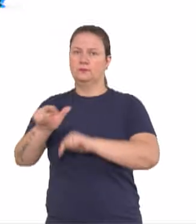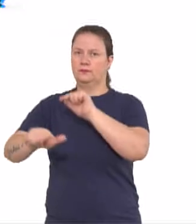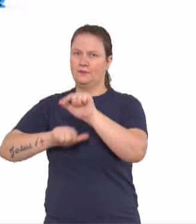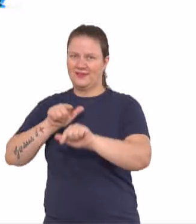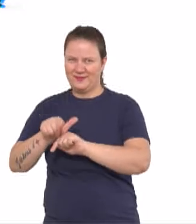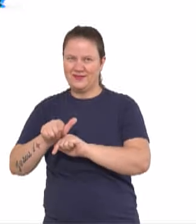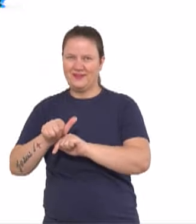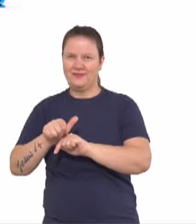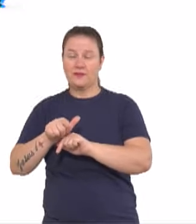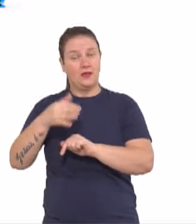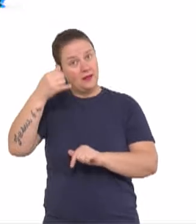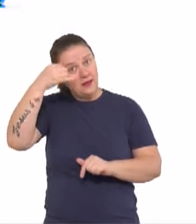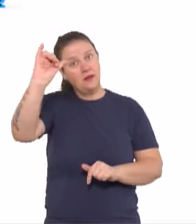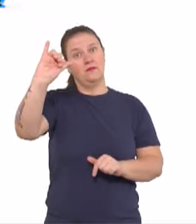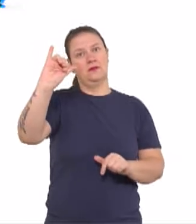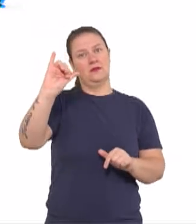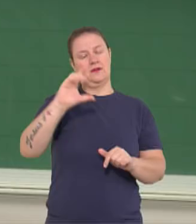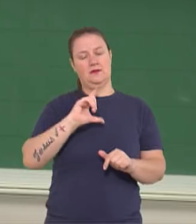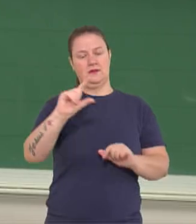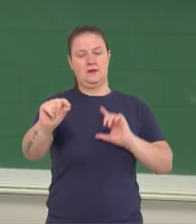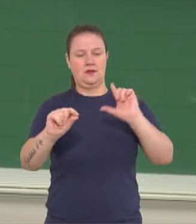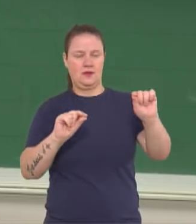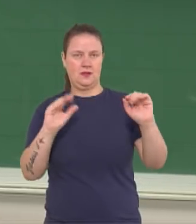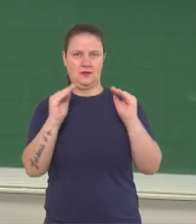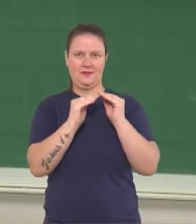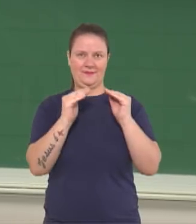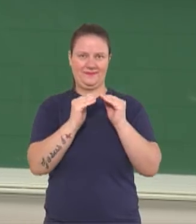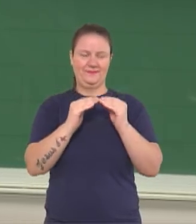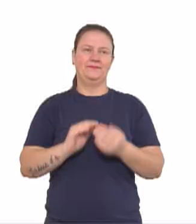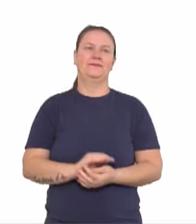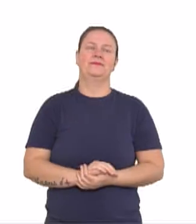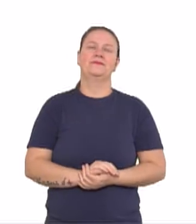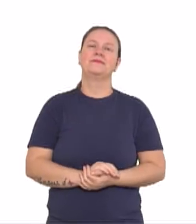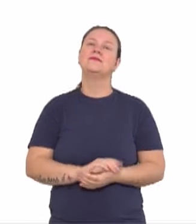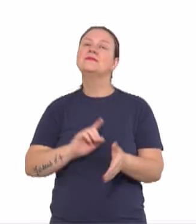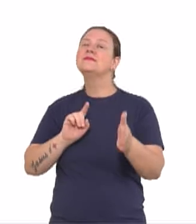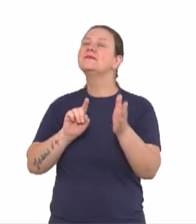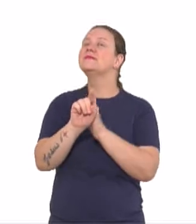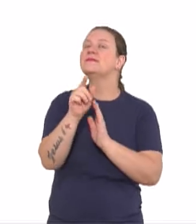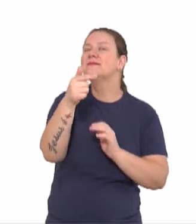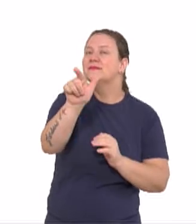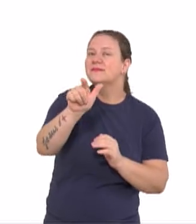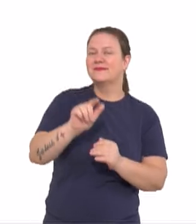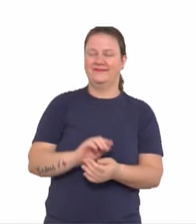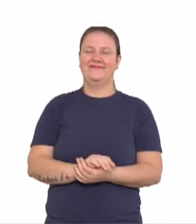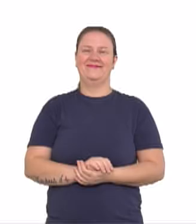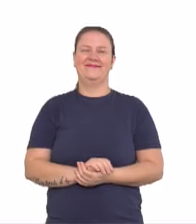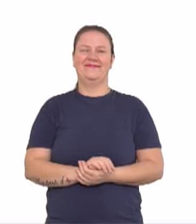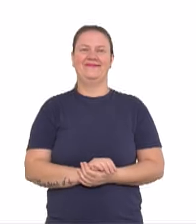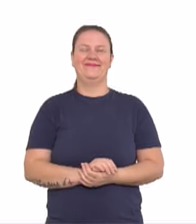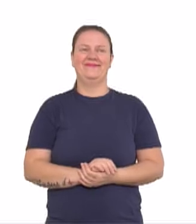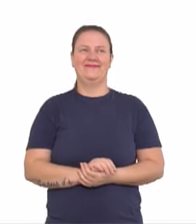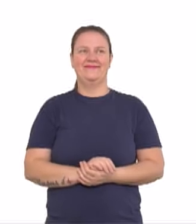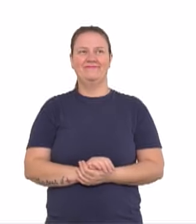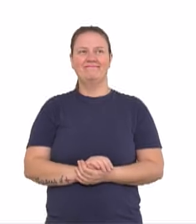evitar de sair de casa. Mais uma questão aqui, vamos para um teste.